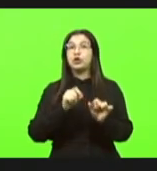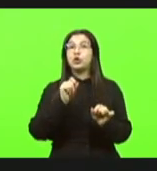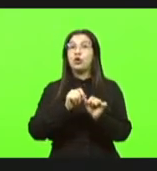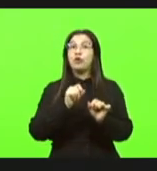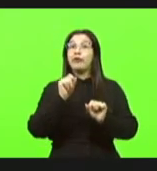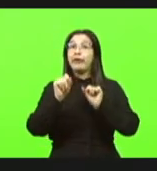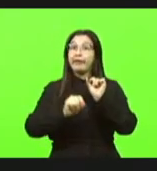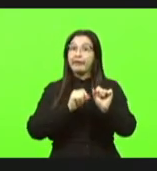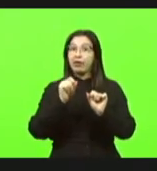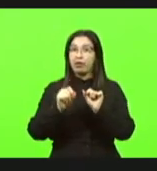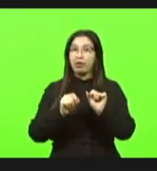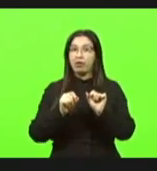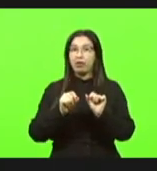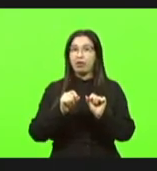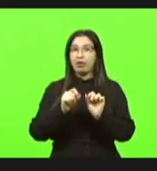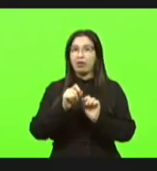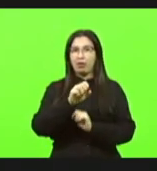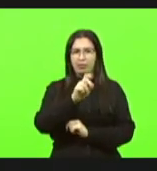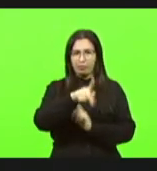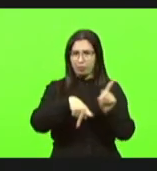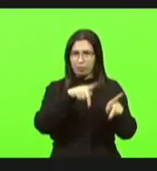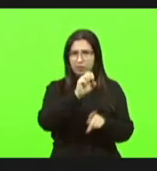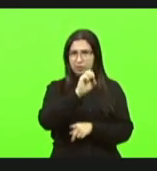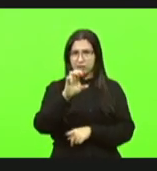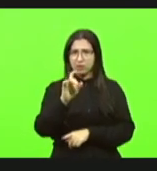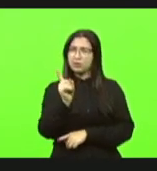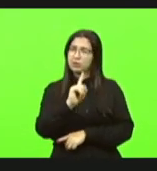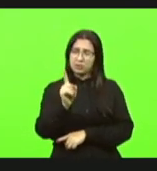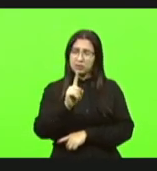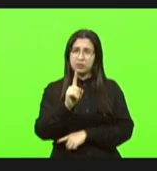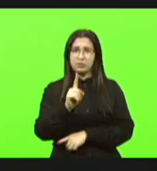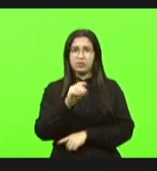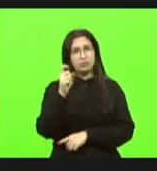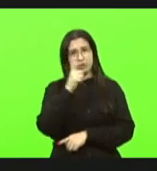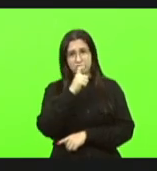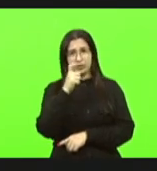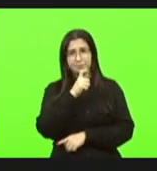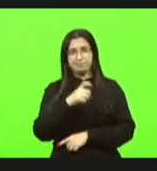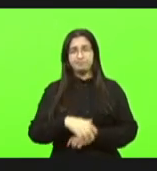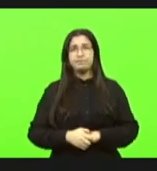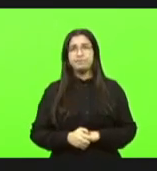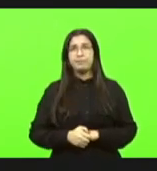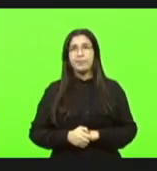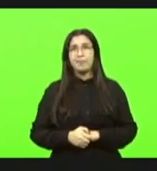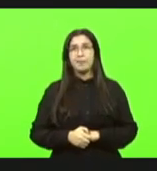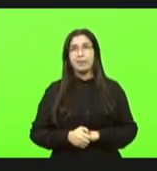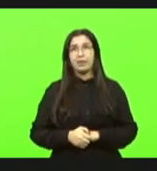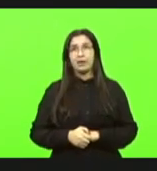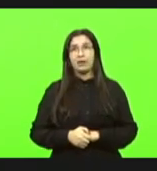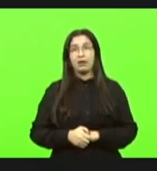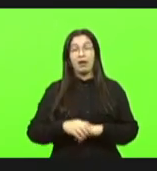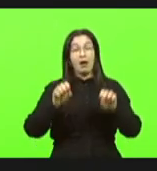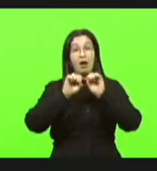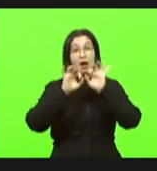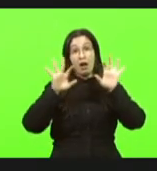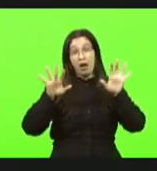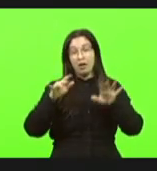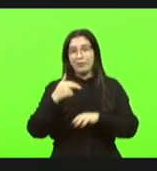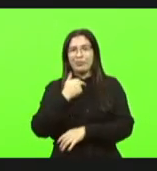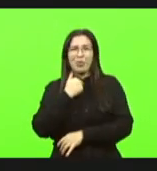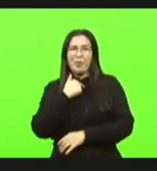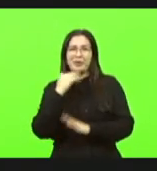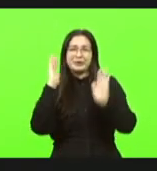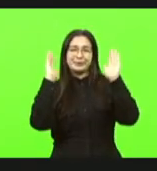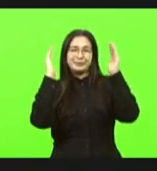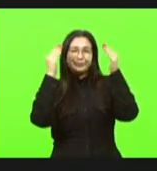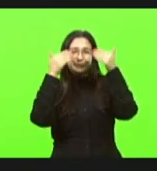do Catarinense seria uma grande se uma mentira o diálogo mente que a gente também não pode tampar o nosso sol com